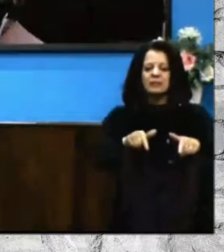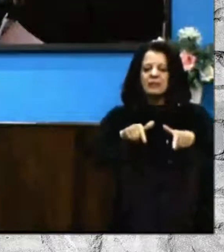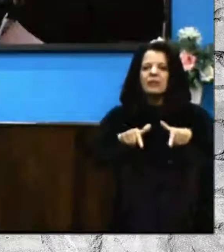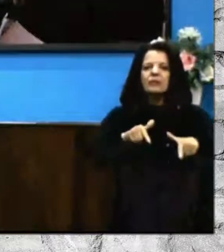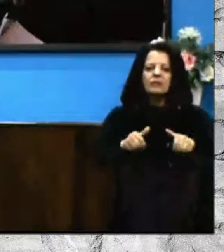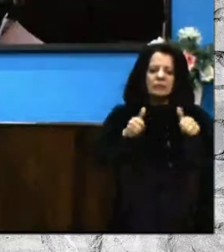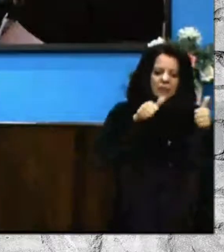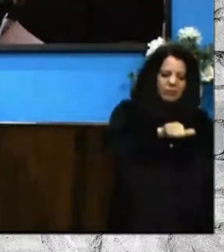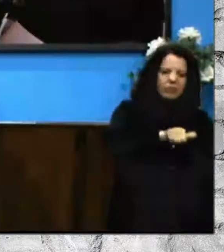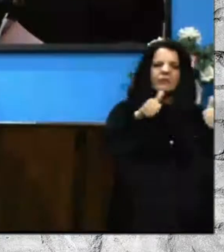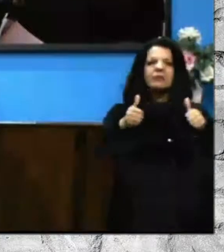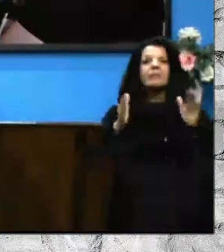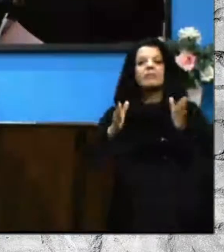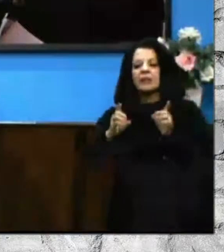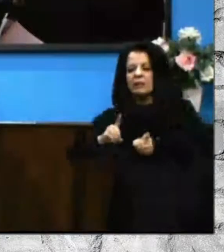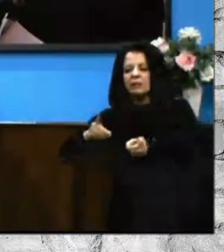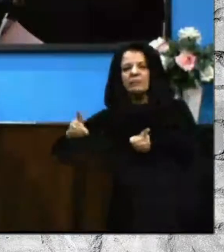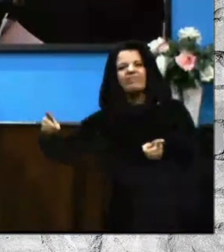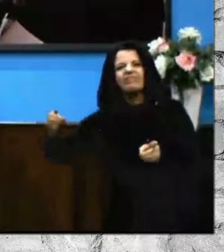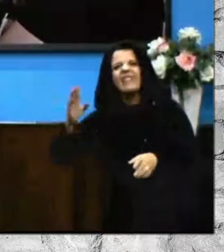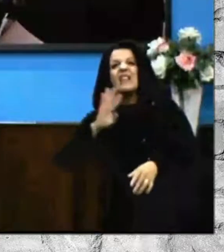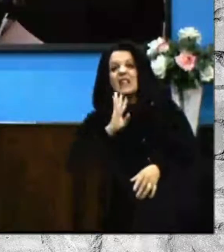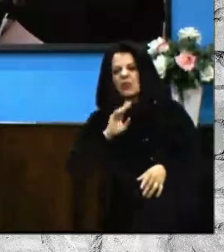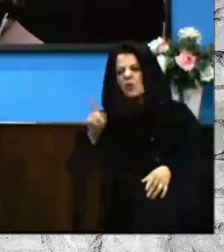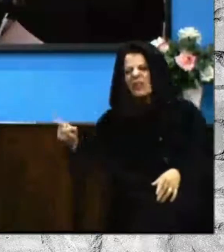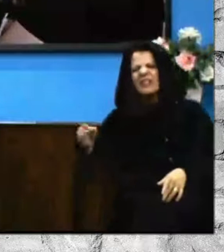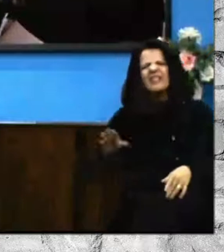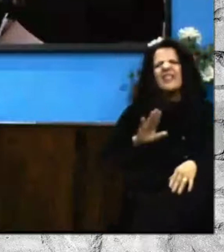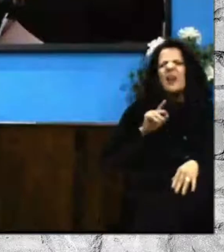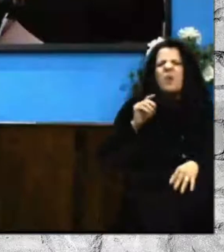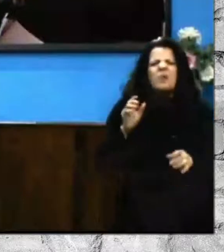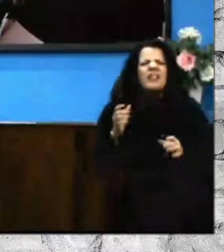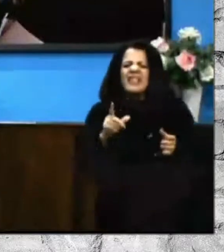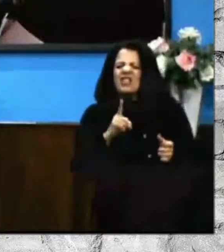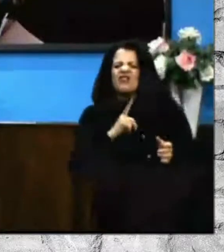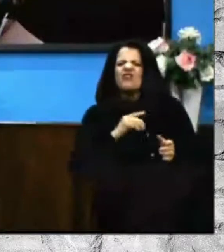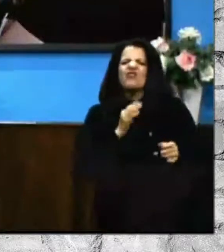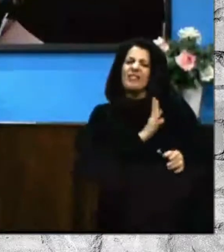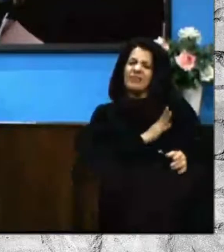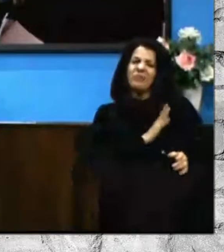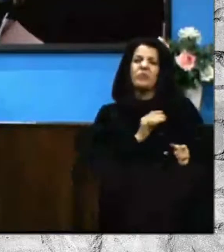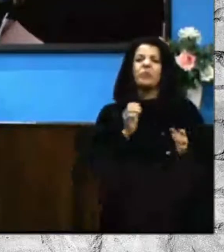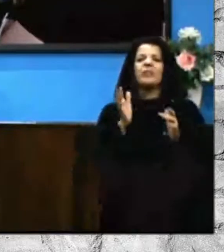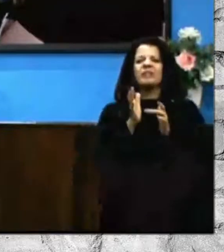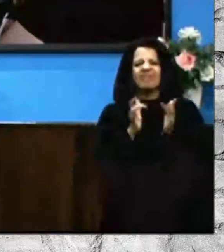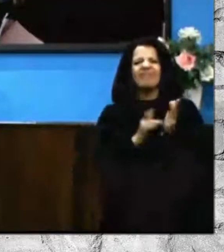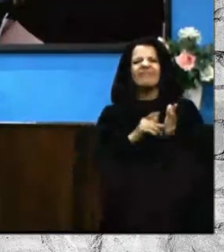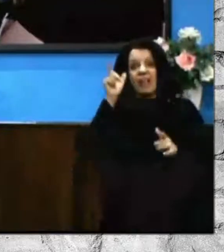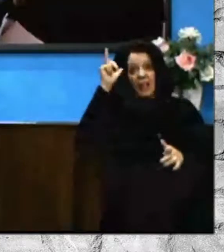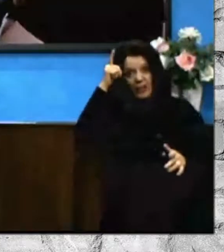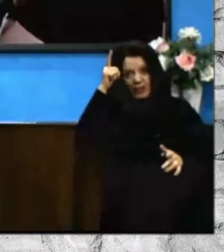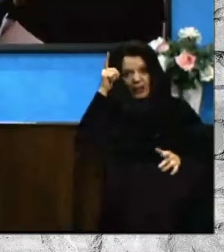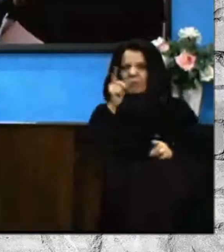agora no deserto. Ele sabia quais eram as prioridades de Jesus. Meus irmãos, o diabo é um diabo, mas ele não é um